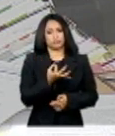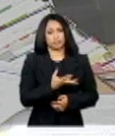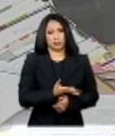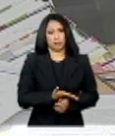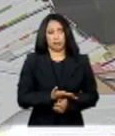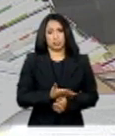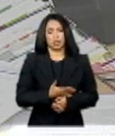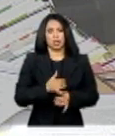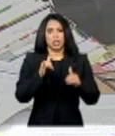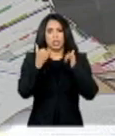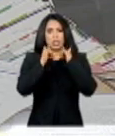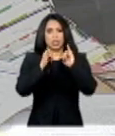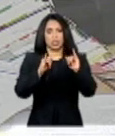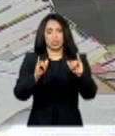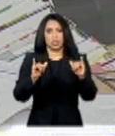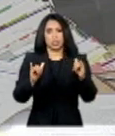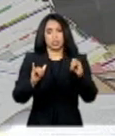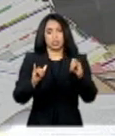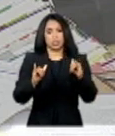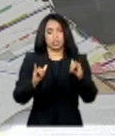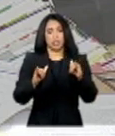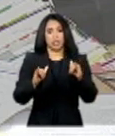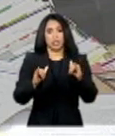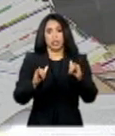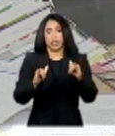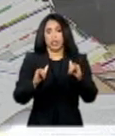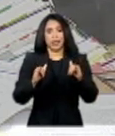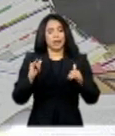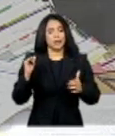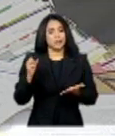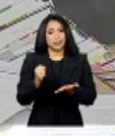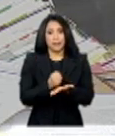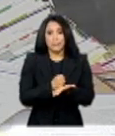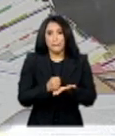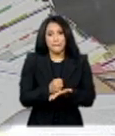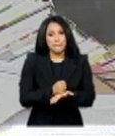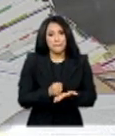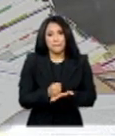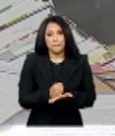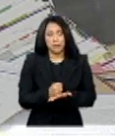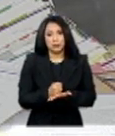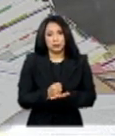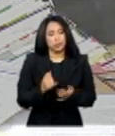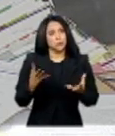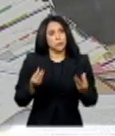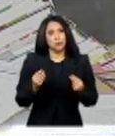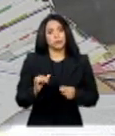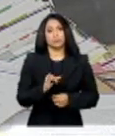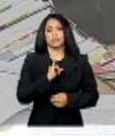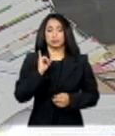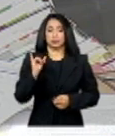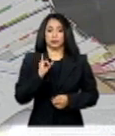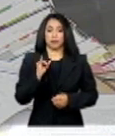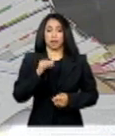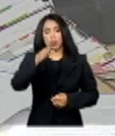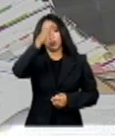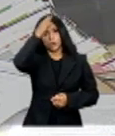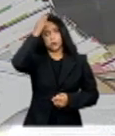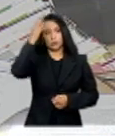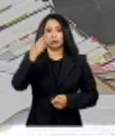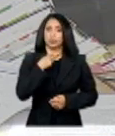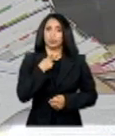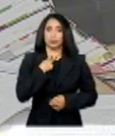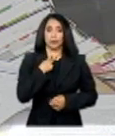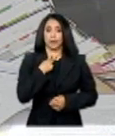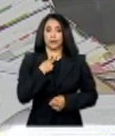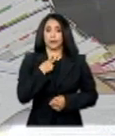elétrica é um bem de natureza essencial e absolutamente essencial o consumidor não pode ficar mais de 24